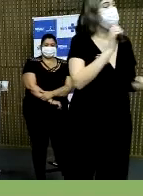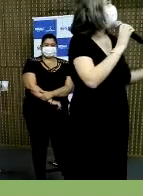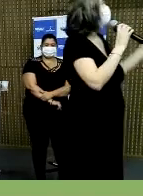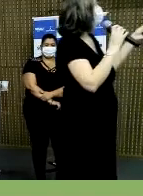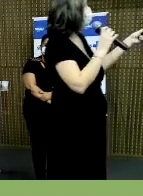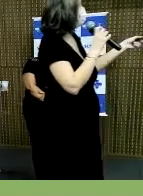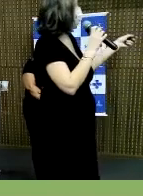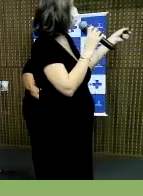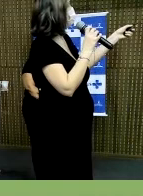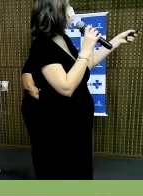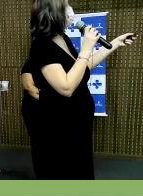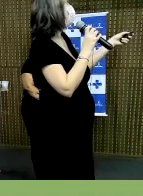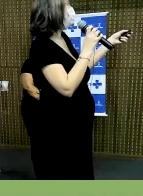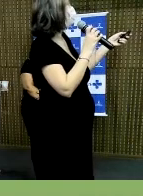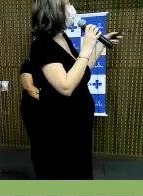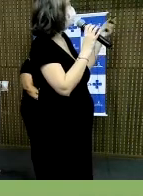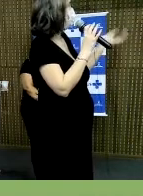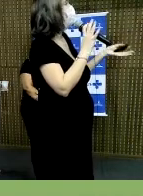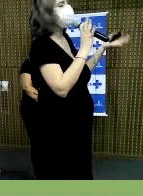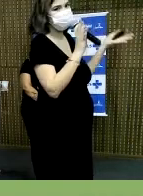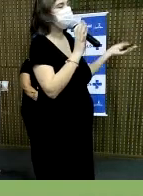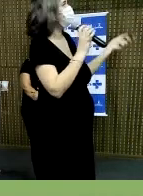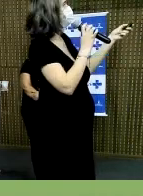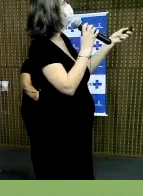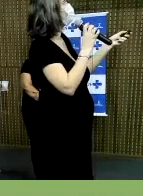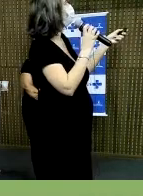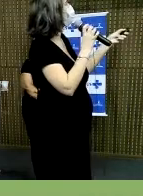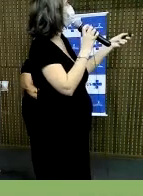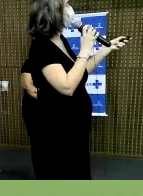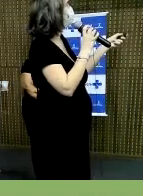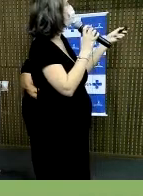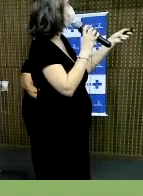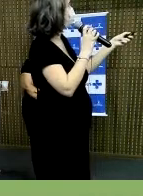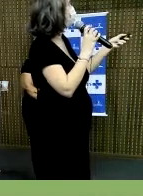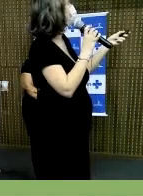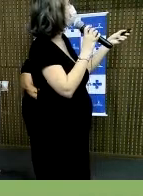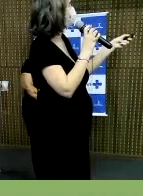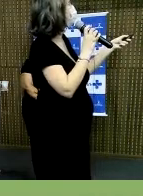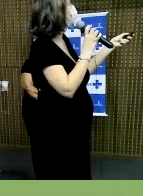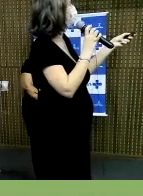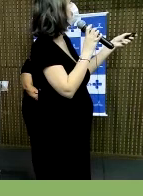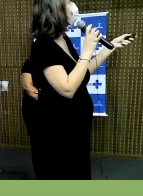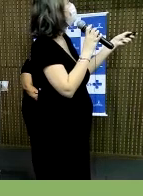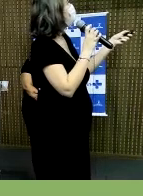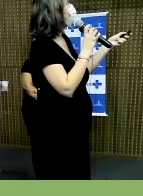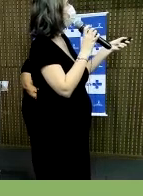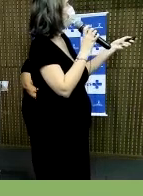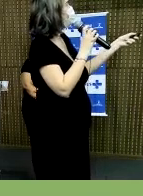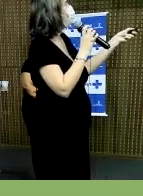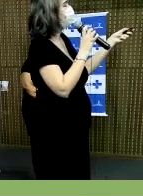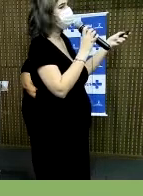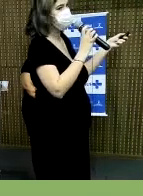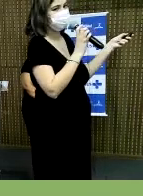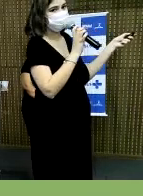isso. Tanto que a gente pode ver, tem um número menor, mas existe, de consultas médicas, 77 nesse período, e de